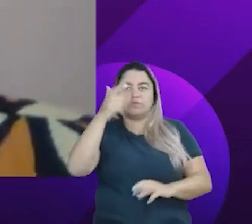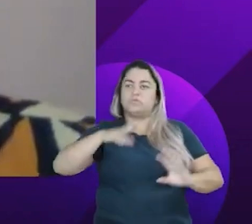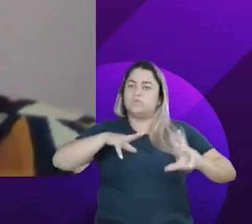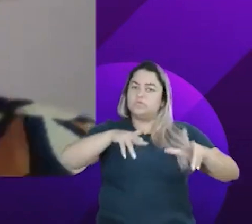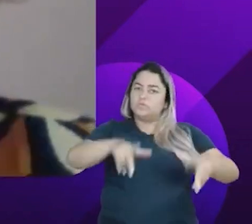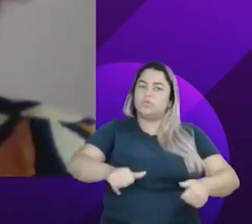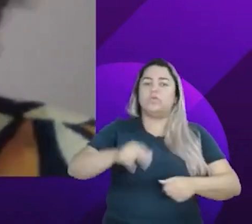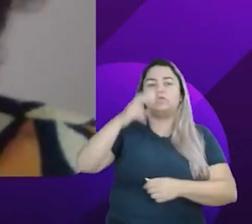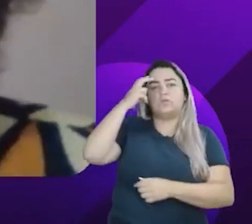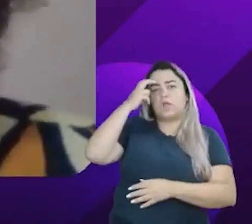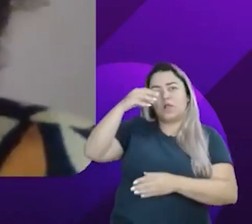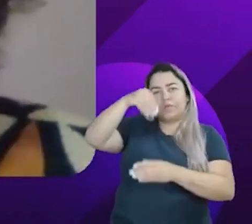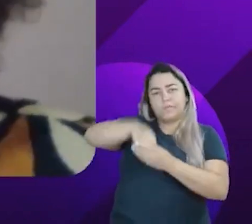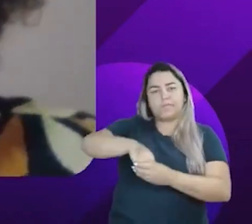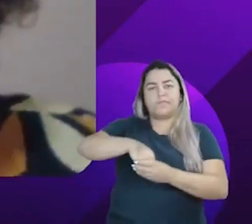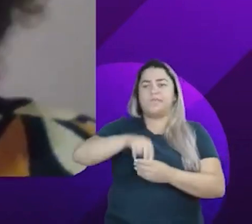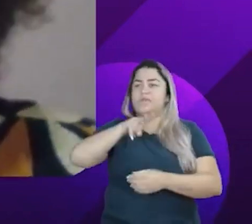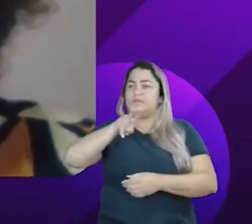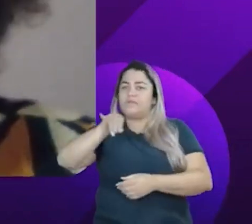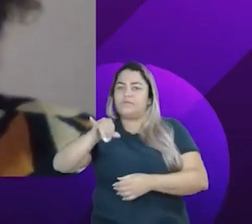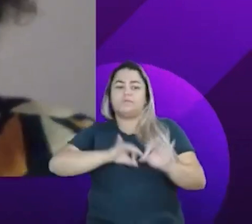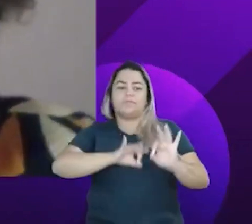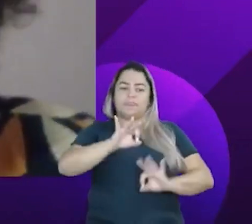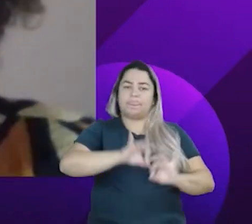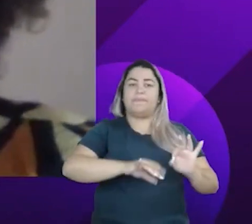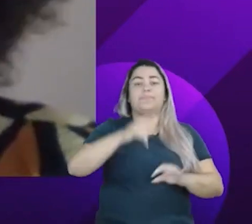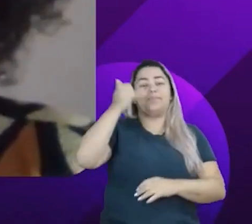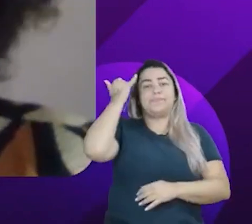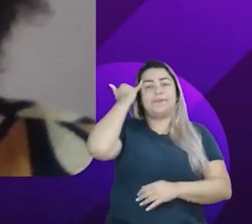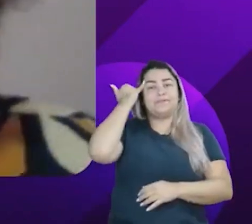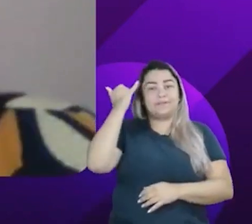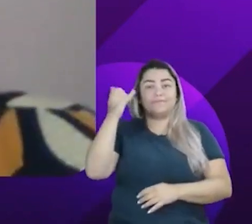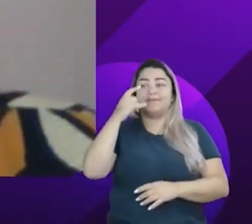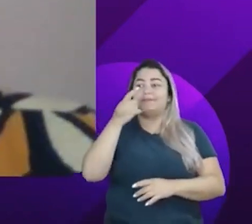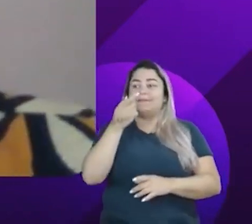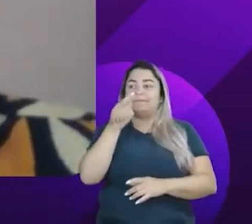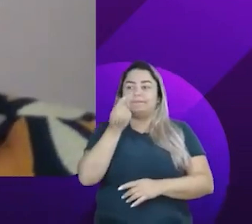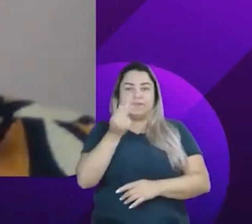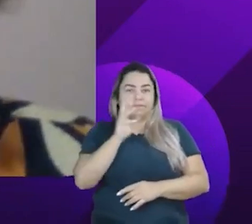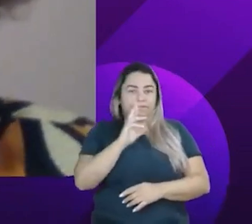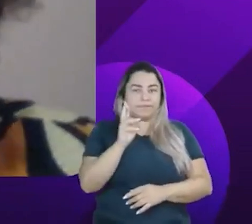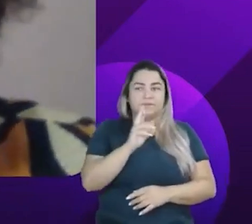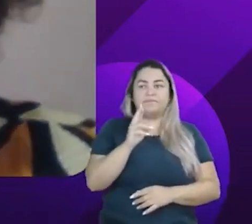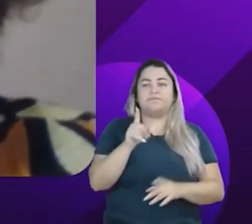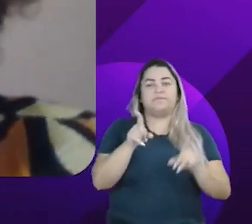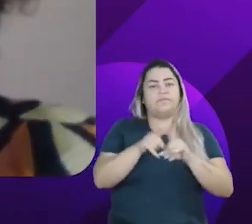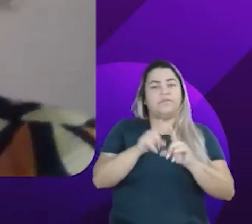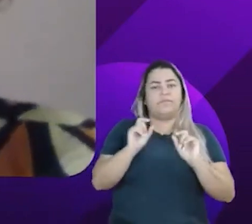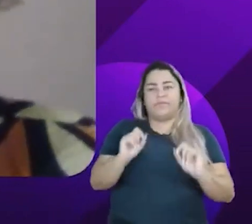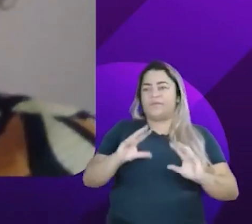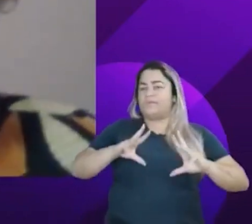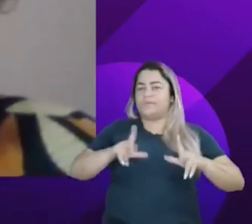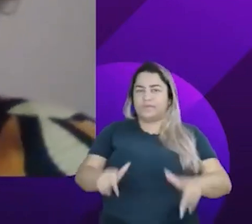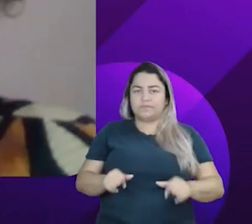dessa cultura e vai direcionando. É pensar a questão financeira, mas é pensar a questão da criatividade, é pensar